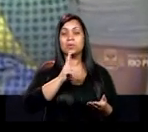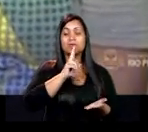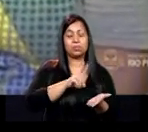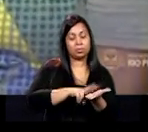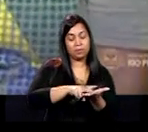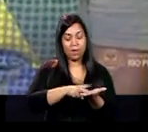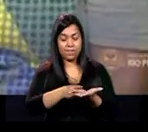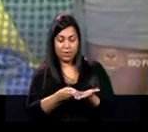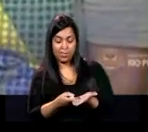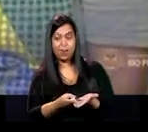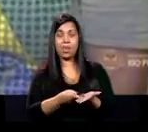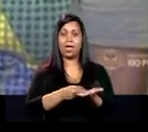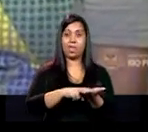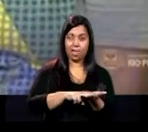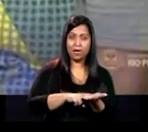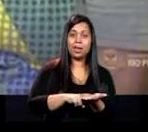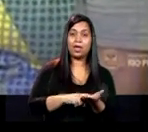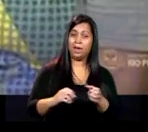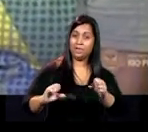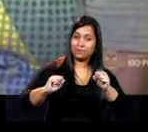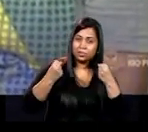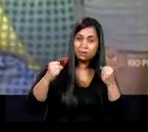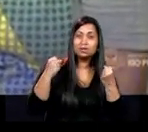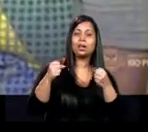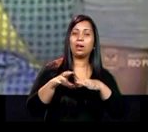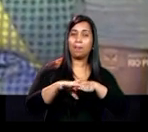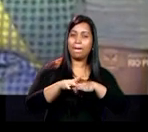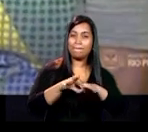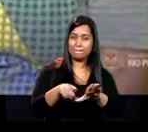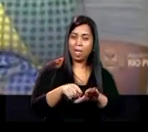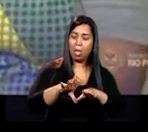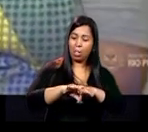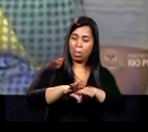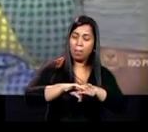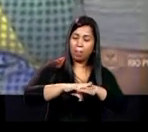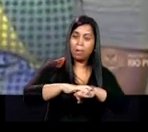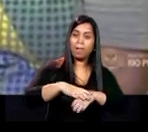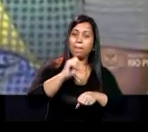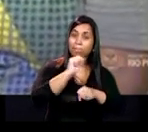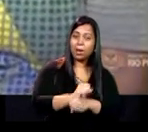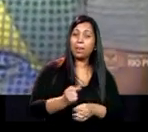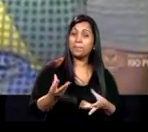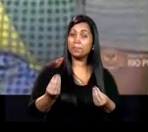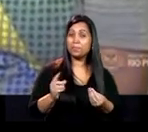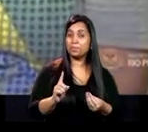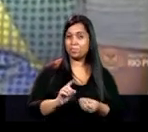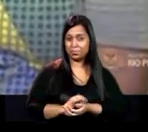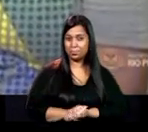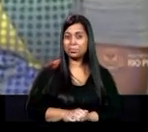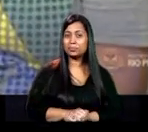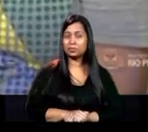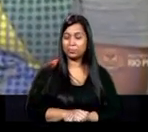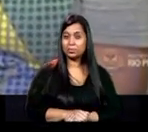virar, como fazer a fisioterapia no pé, para não ficar muito tempo parado.